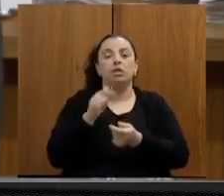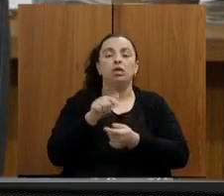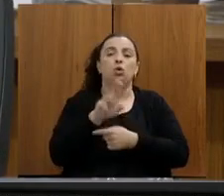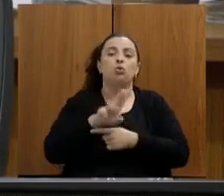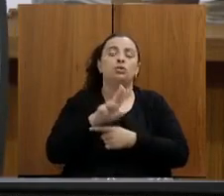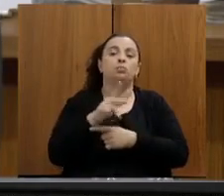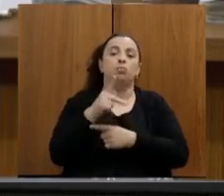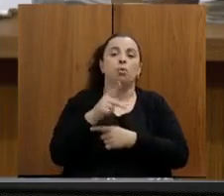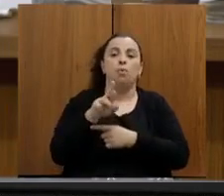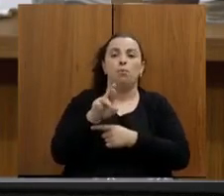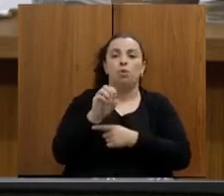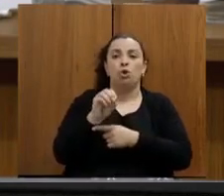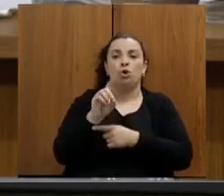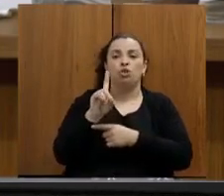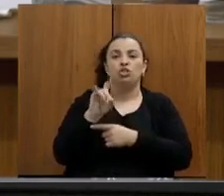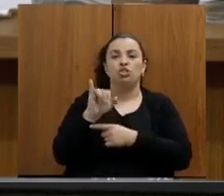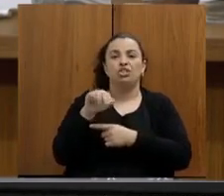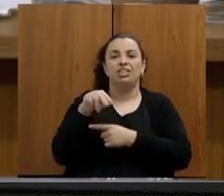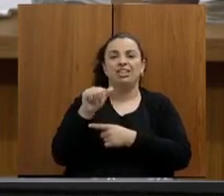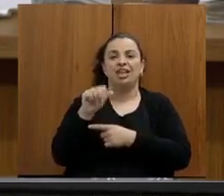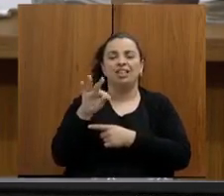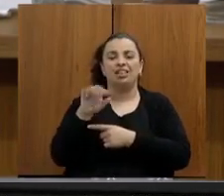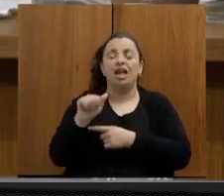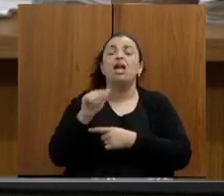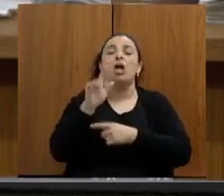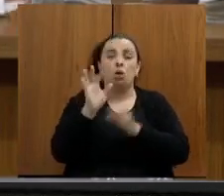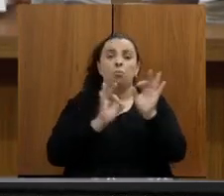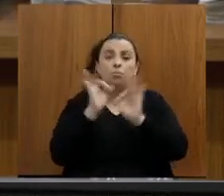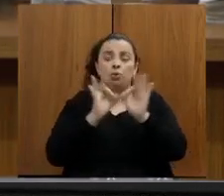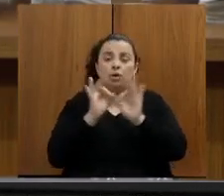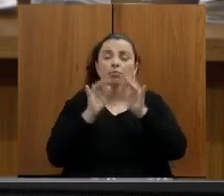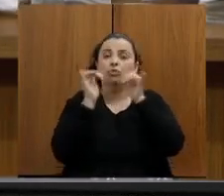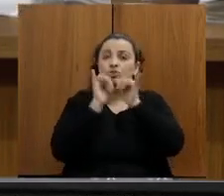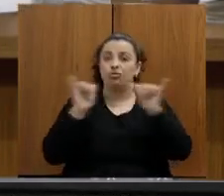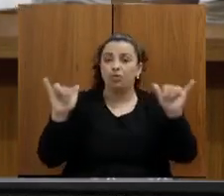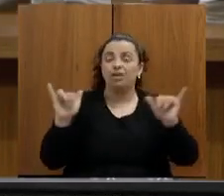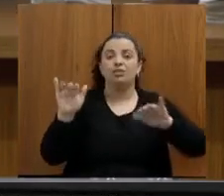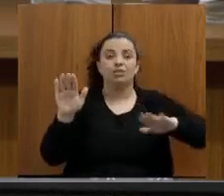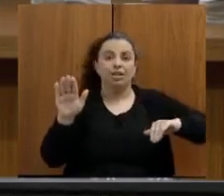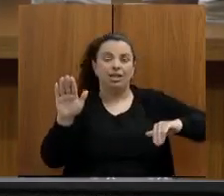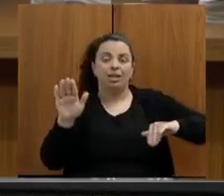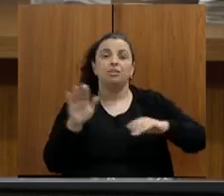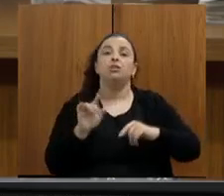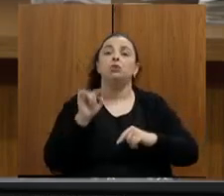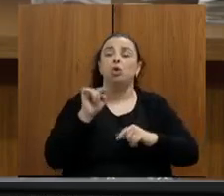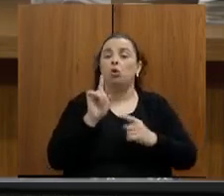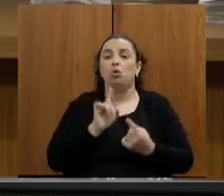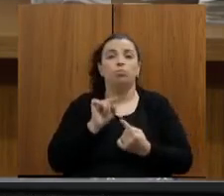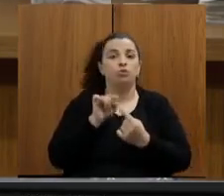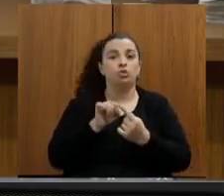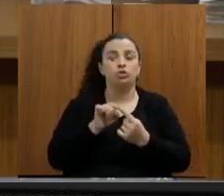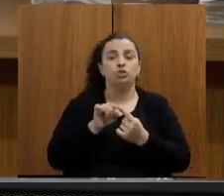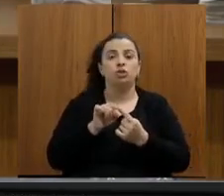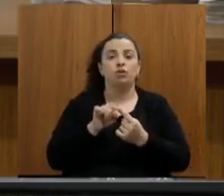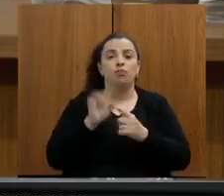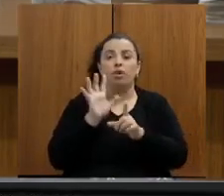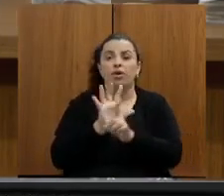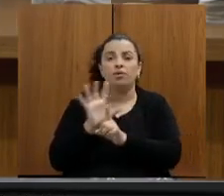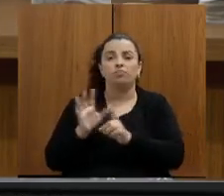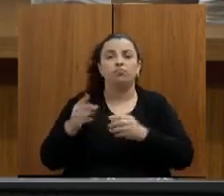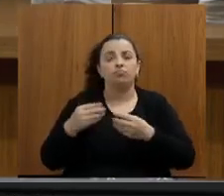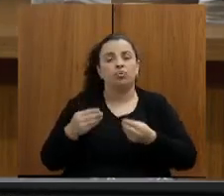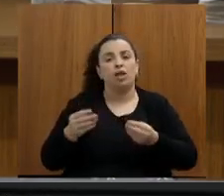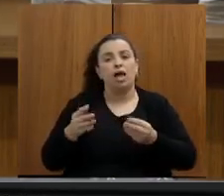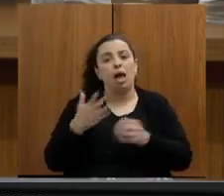projeto é o programa de divulgação da natação objetivo de levar a prática da natação